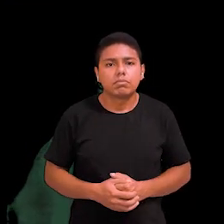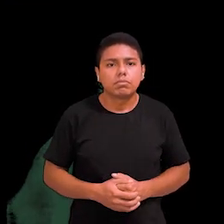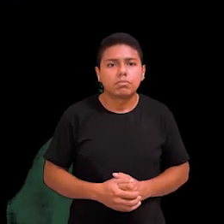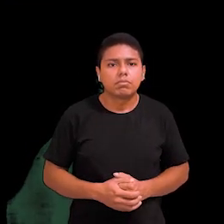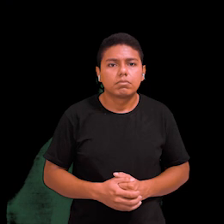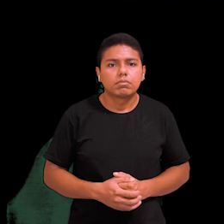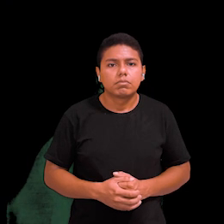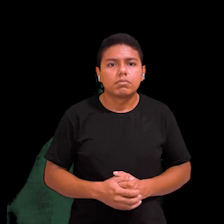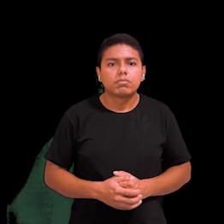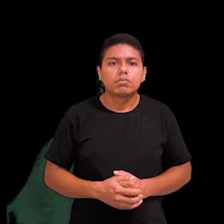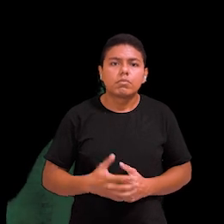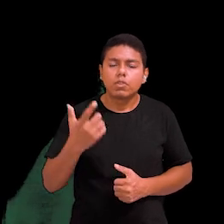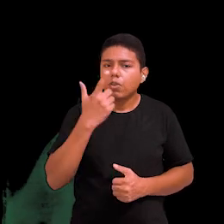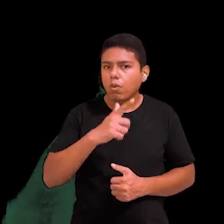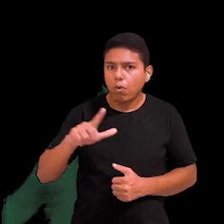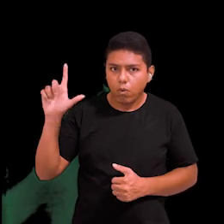de suicídio.